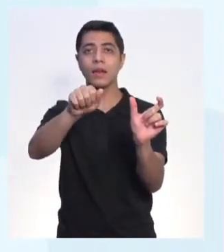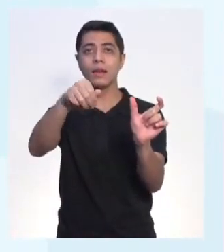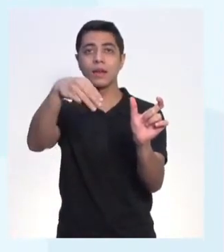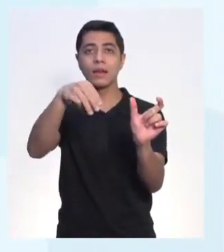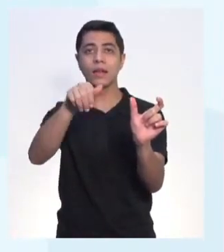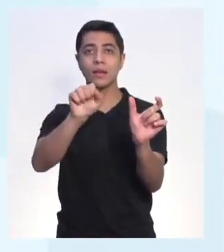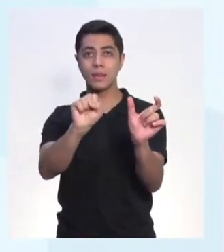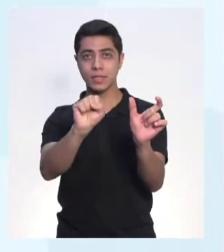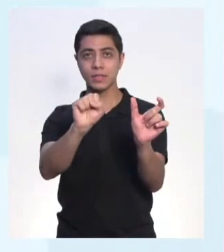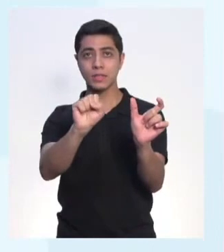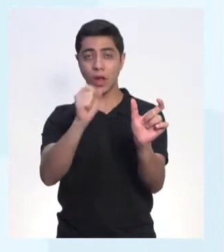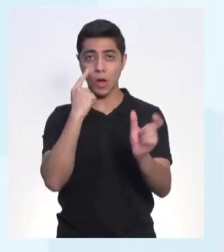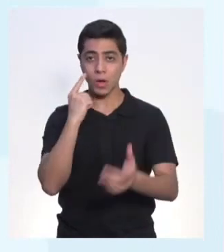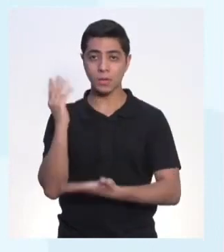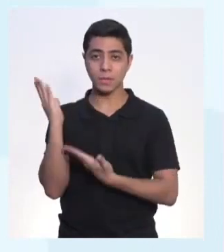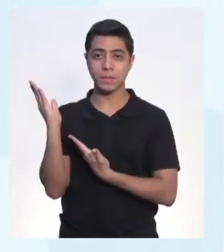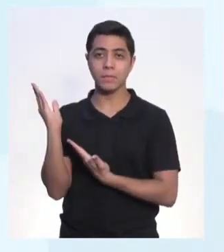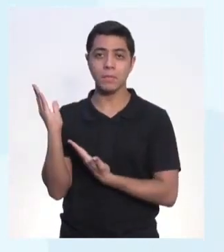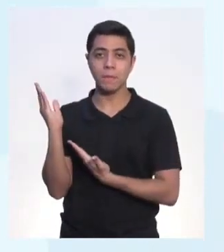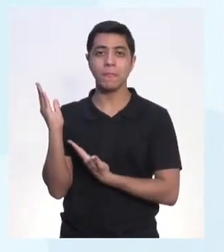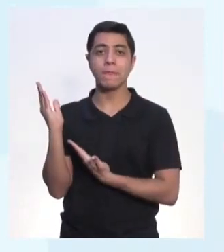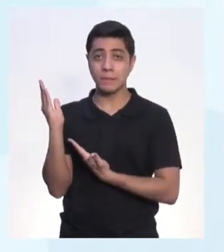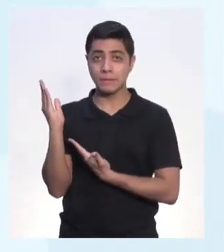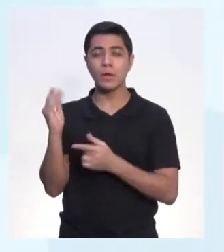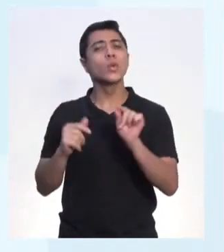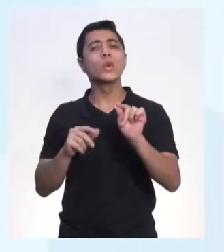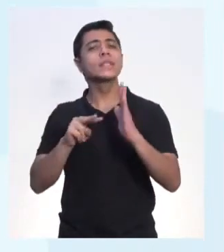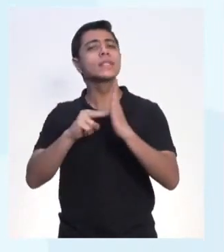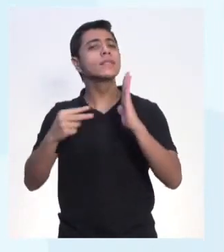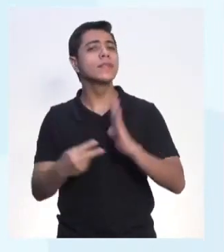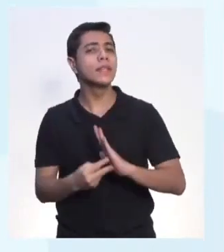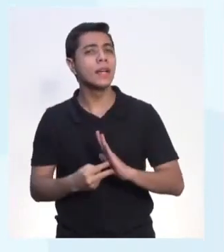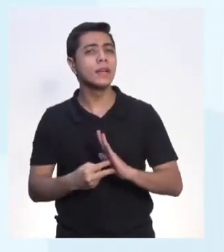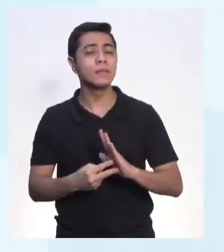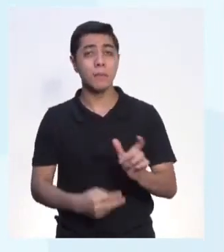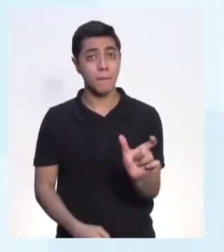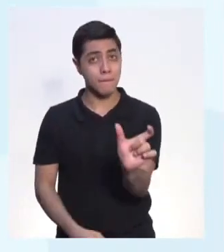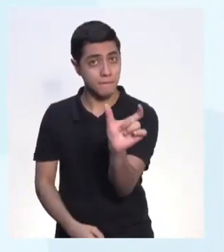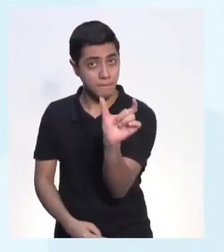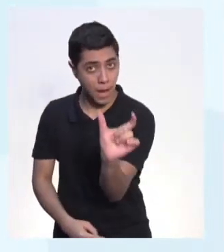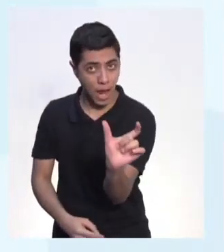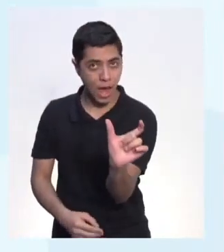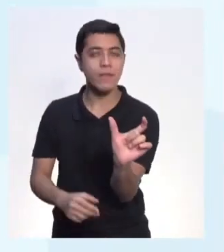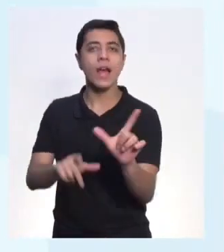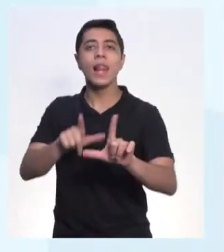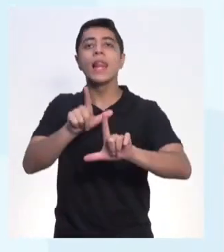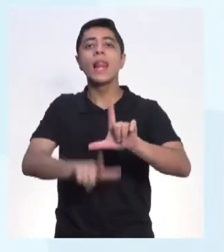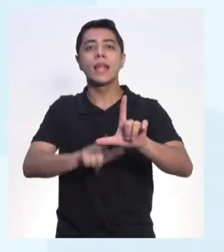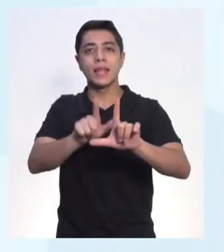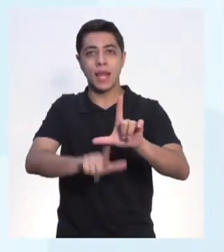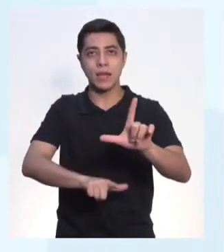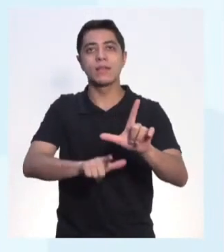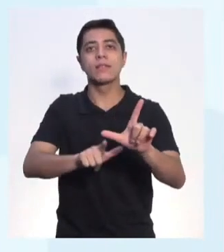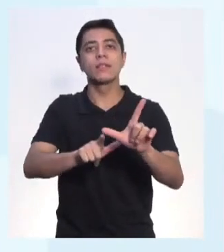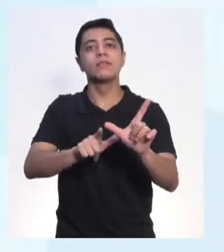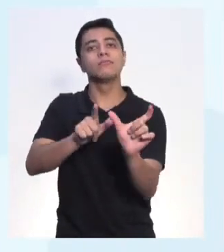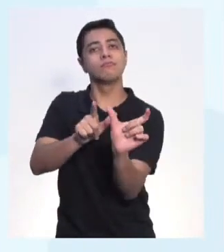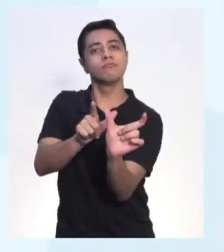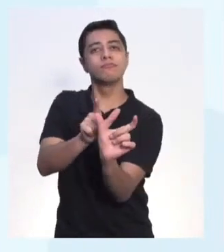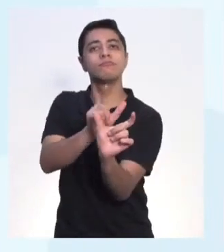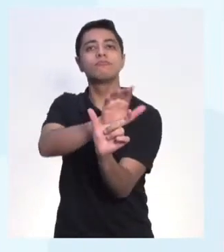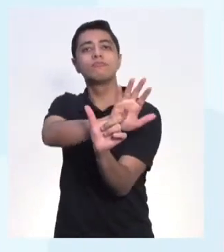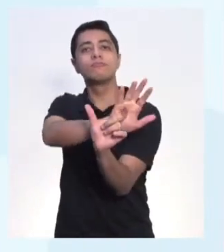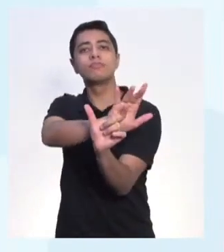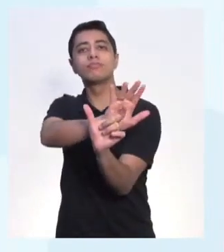Anagrama é a reorganização das letras de uma palavra ou expressão